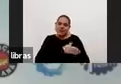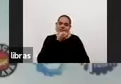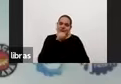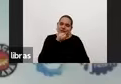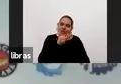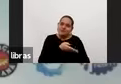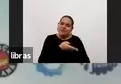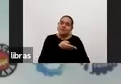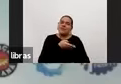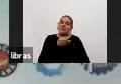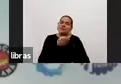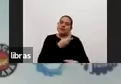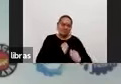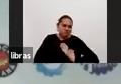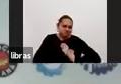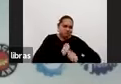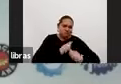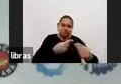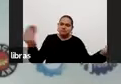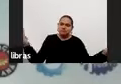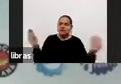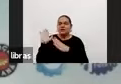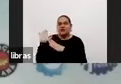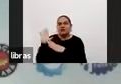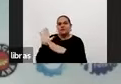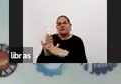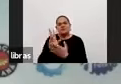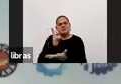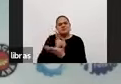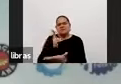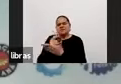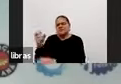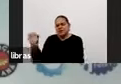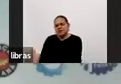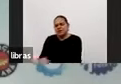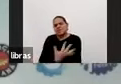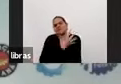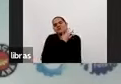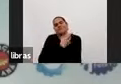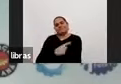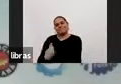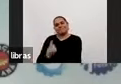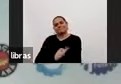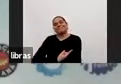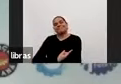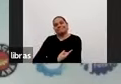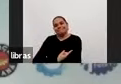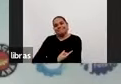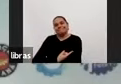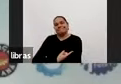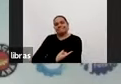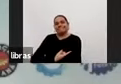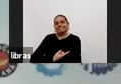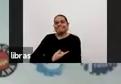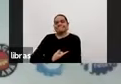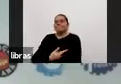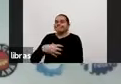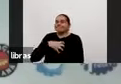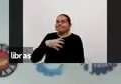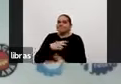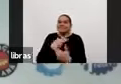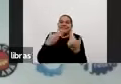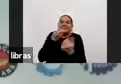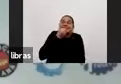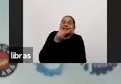nos metalúrgicos, o tempo todo nos emocionam com ações como esta. Nossa, ficou uma energia muito boa aqui no